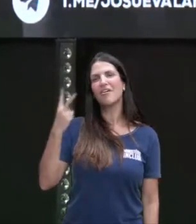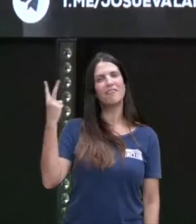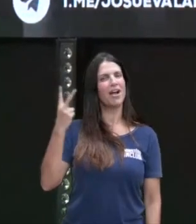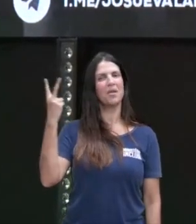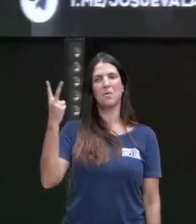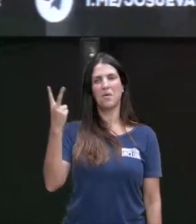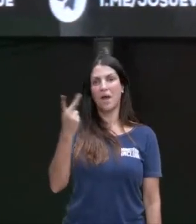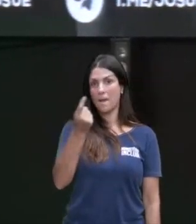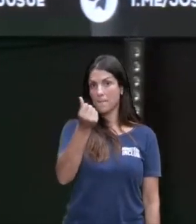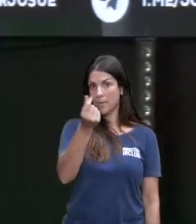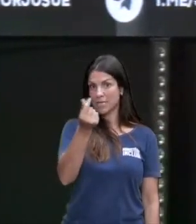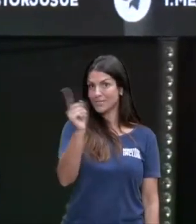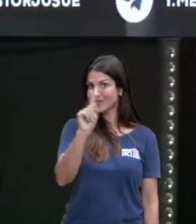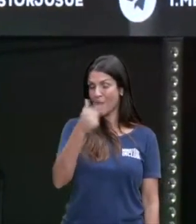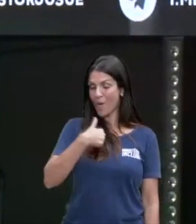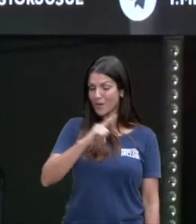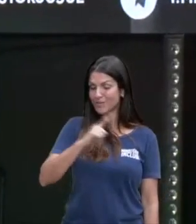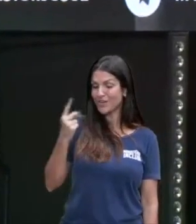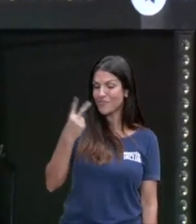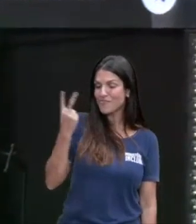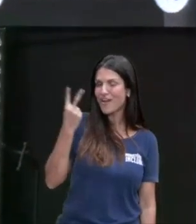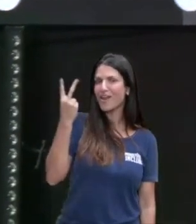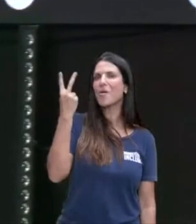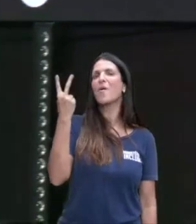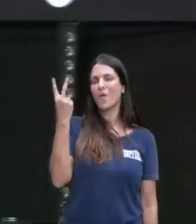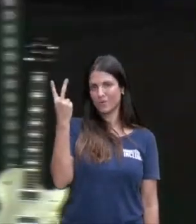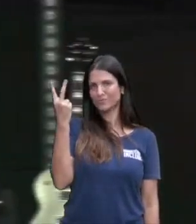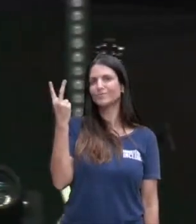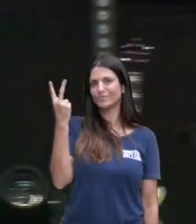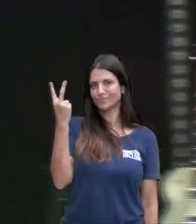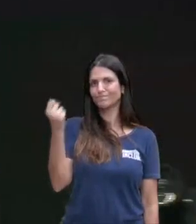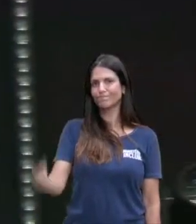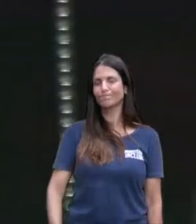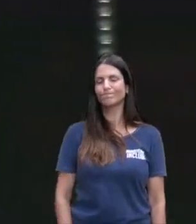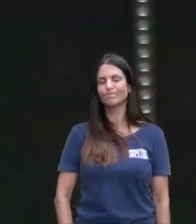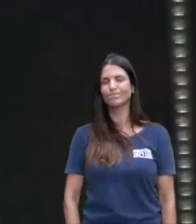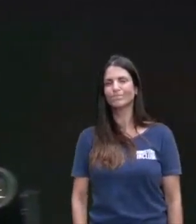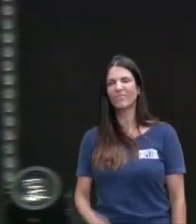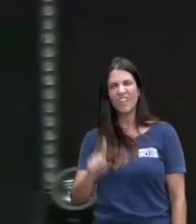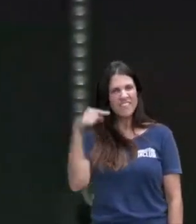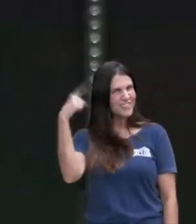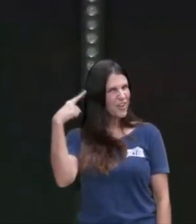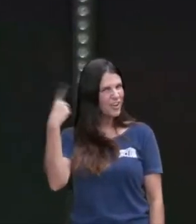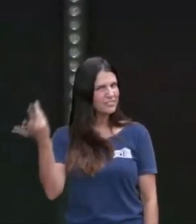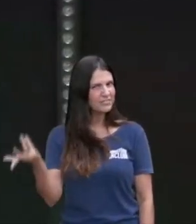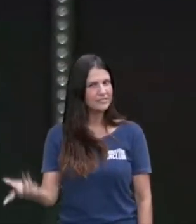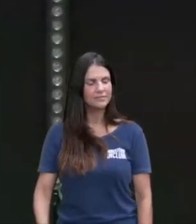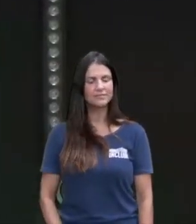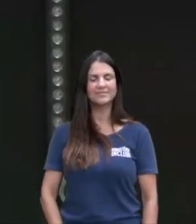não tem um valor toma banho rapaz se você é doido